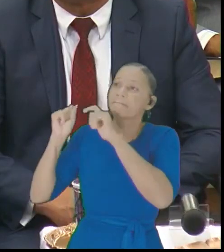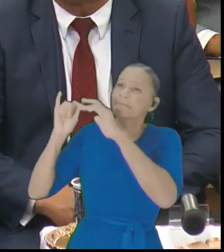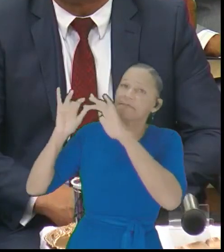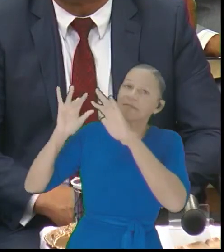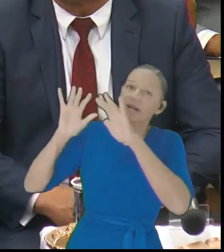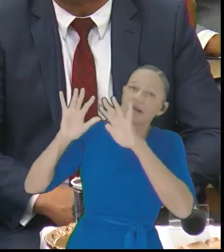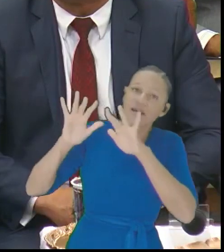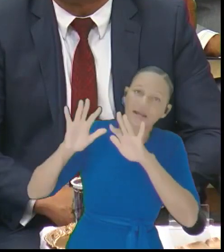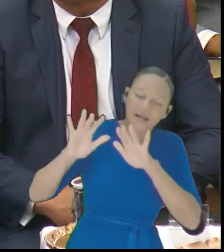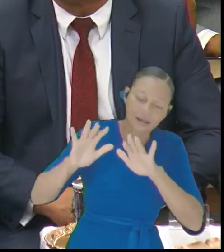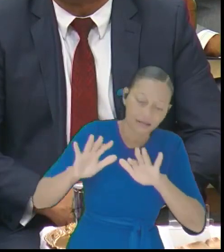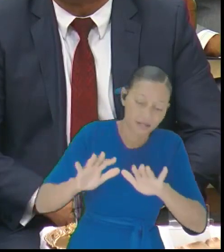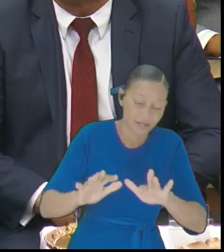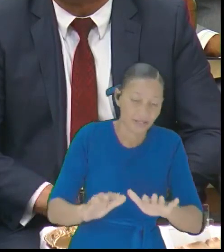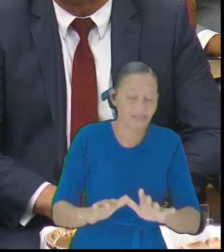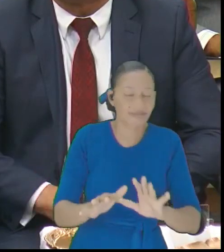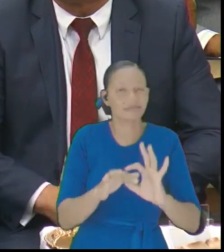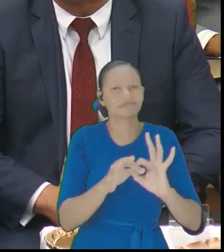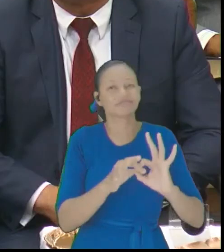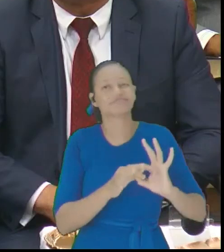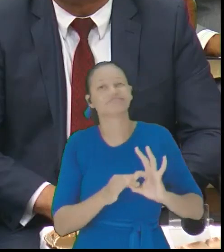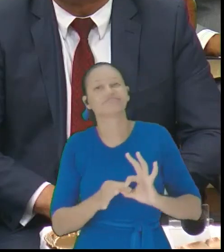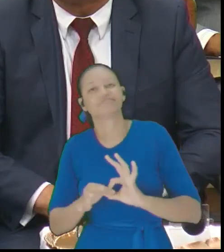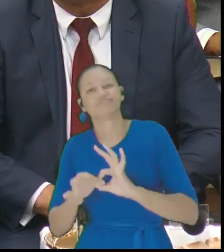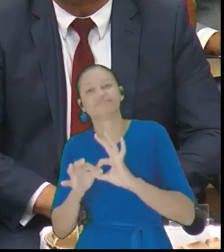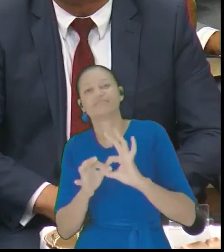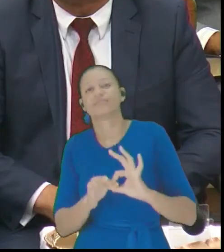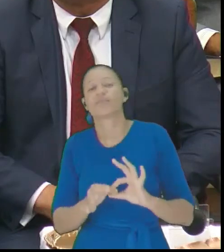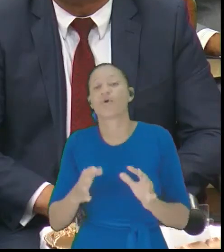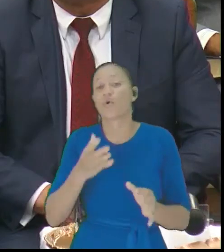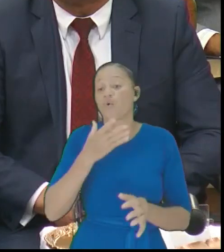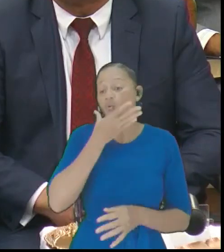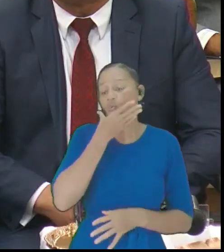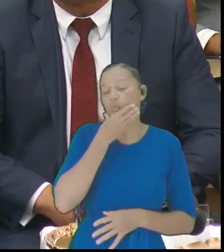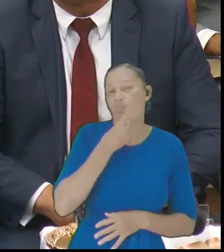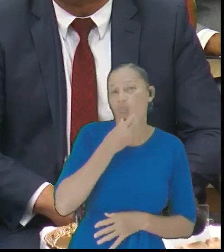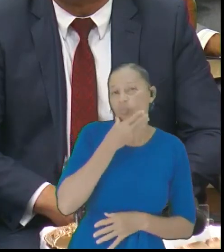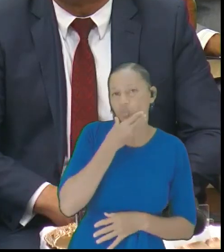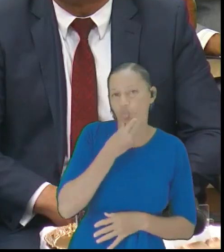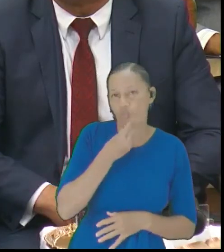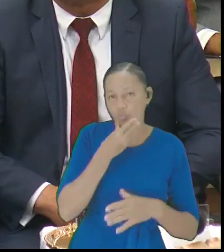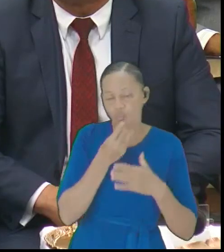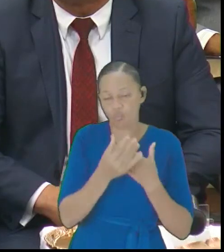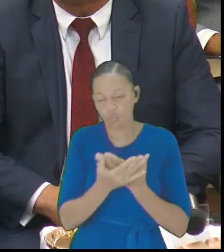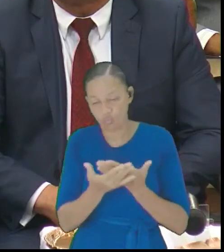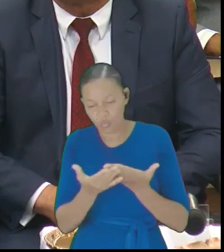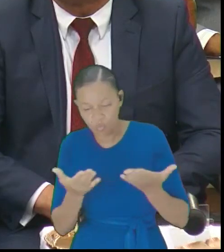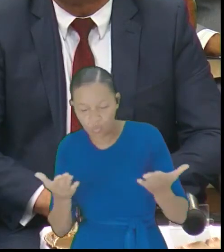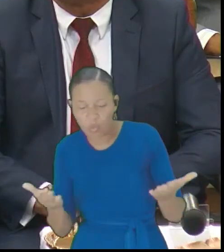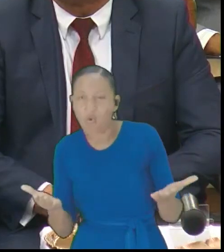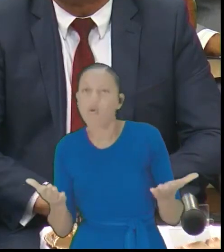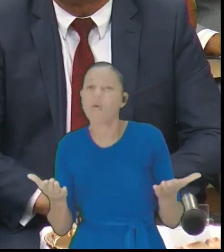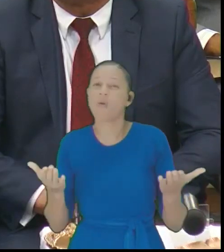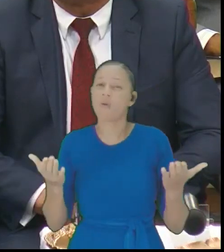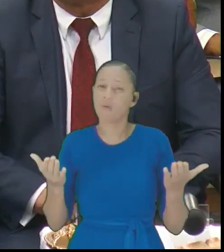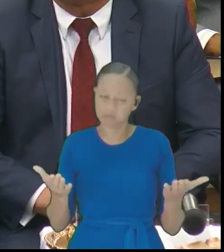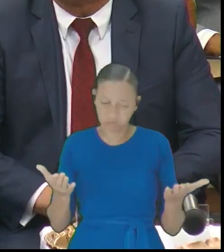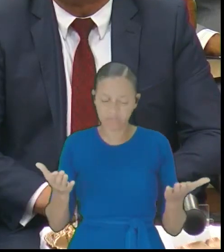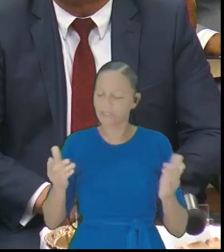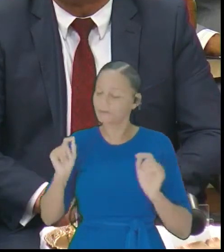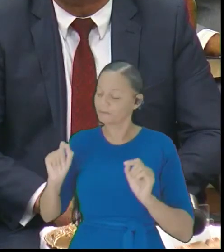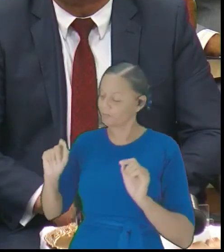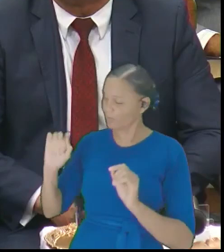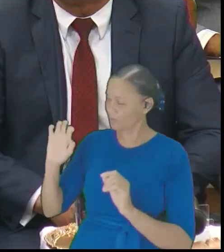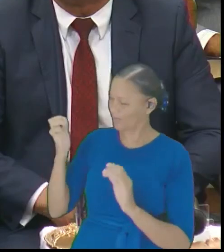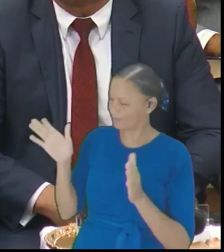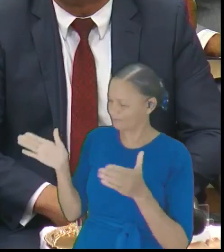da aliança. O homem está caído, o Éden está fechado, Deus estabelece o